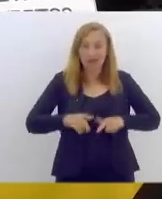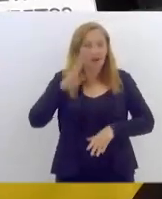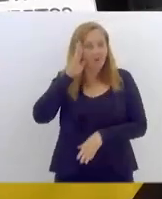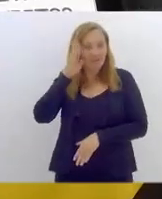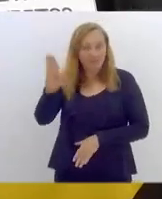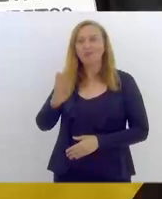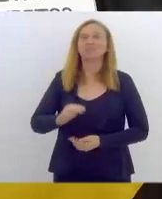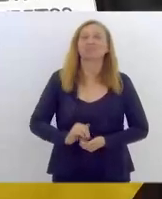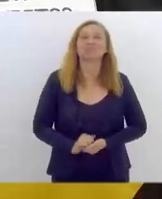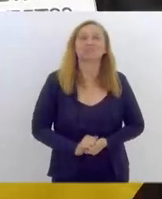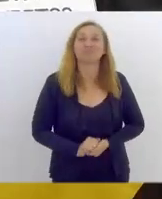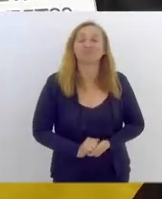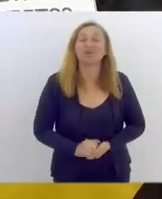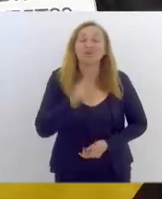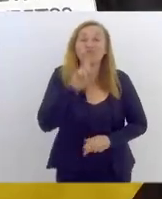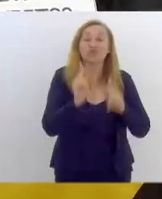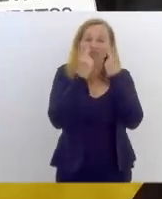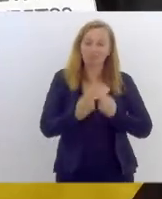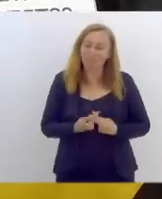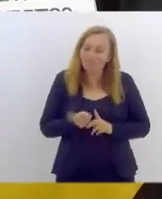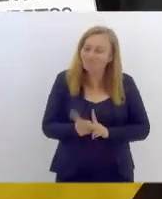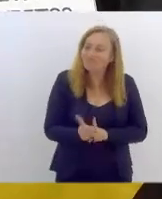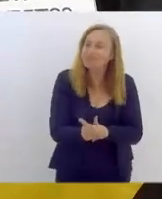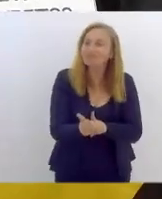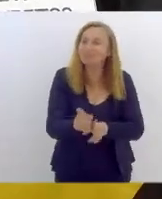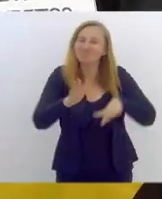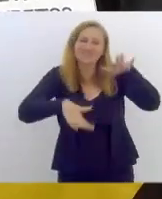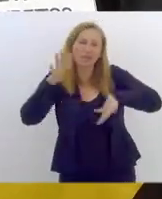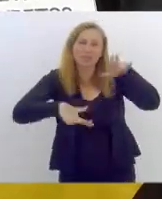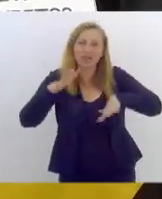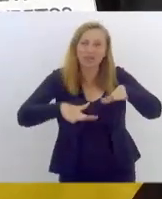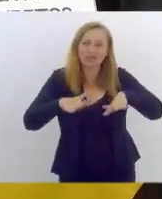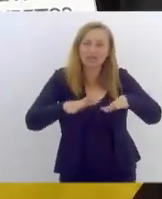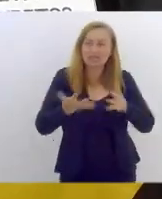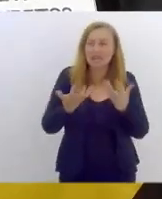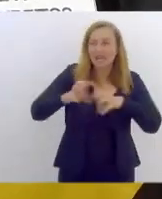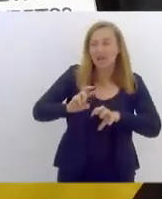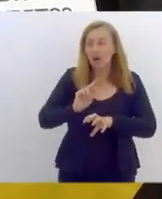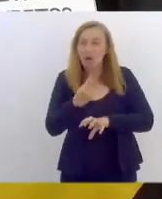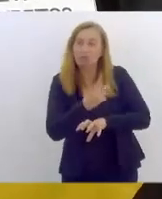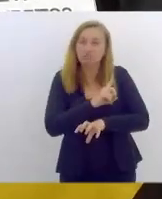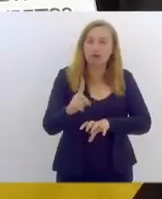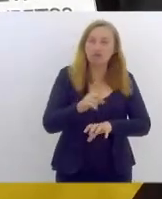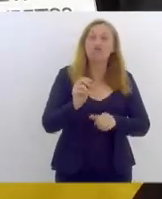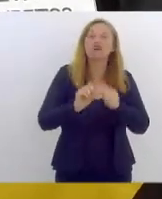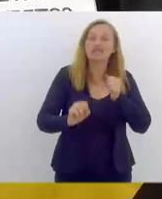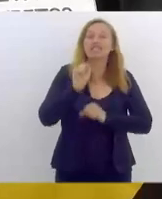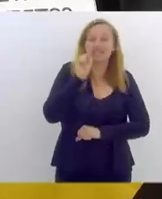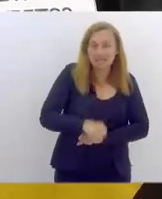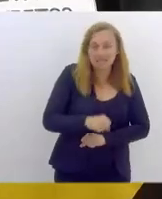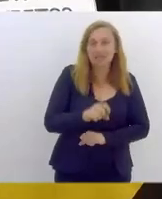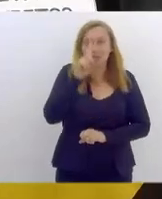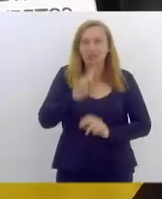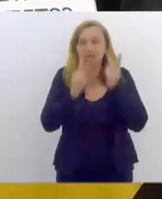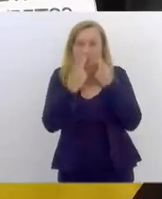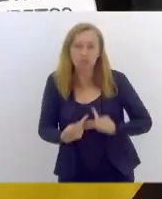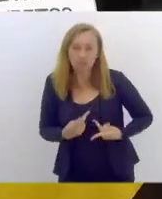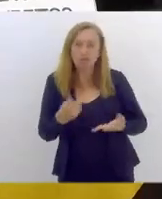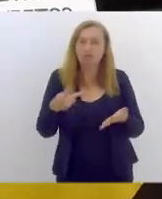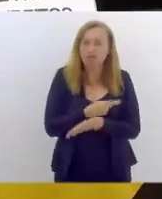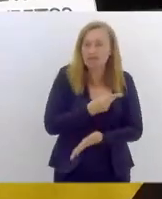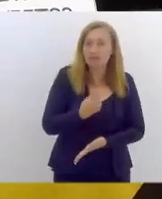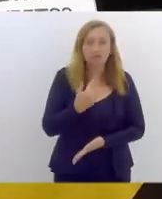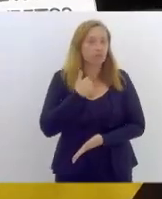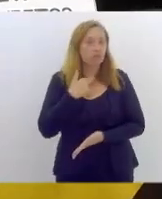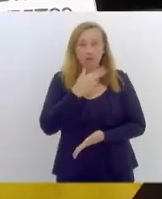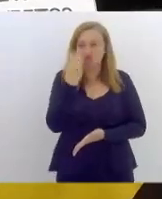fundamental. E o direito humano vai continuar, independente de que eles queiram ou não, tem que fazer com os direitos humanos, porque não tem como deixar isso